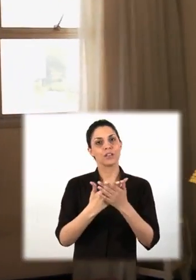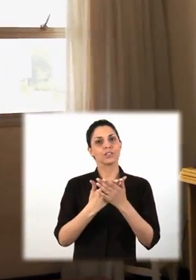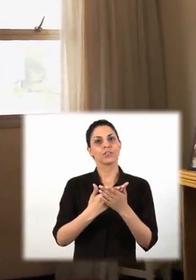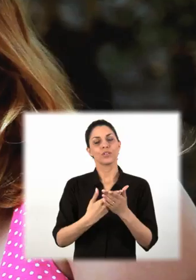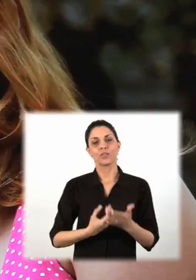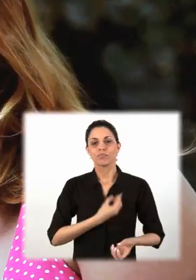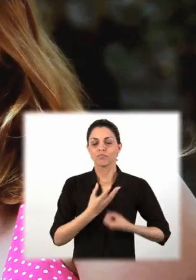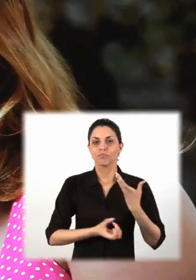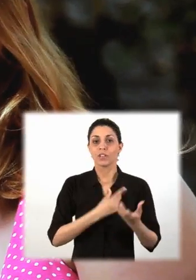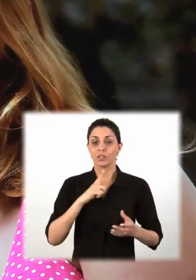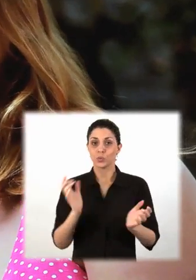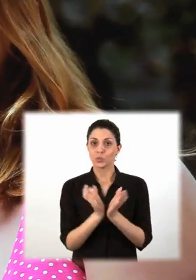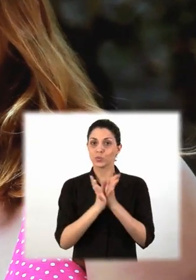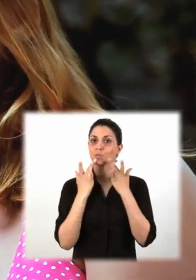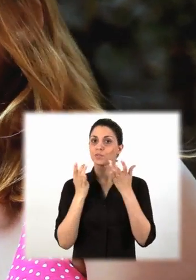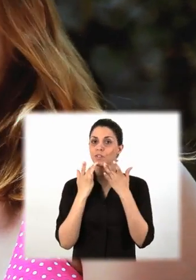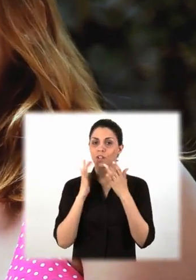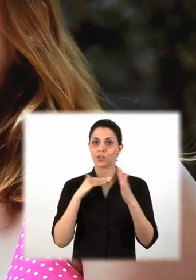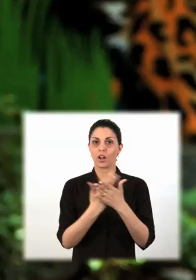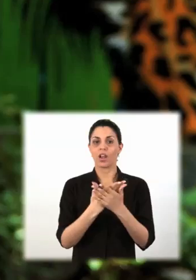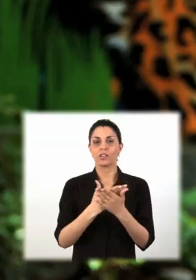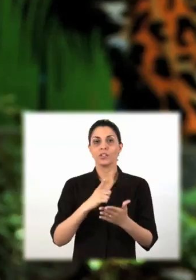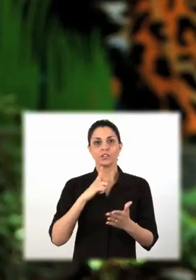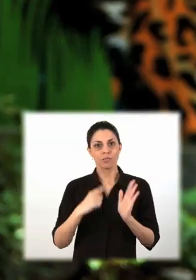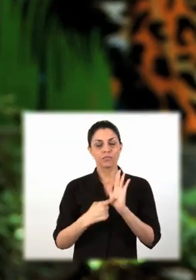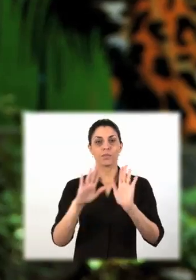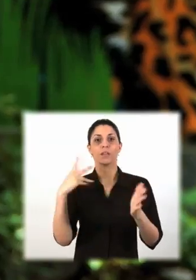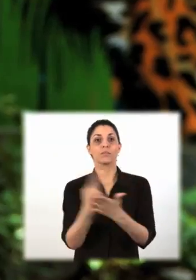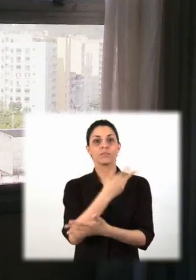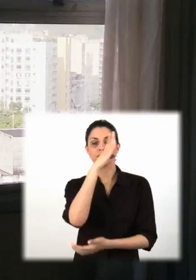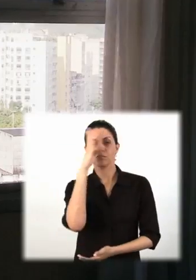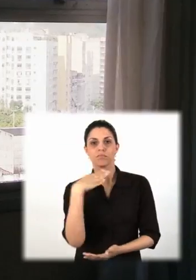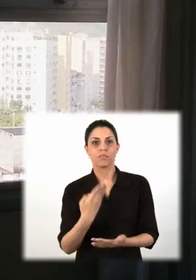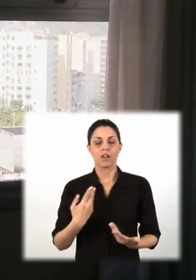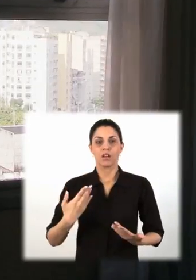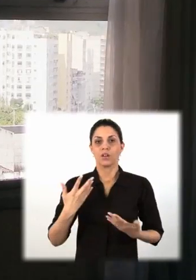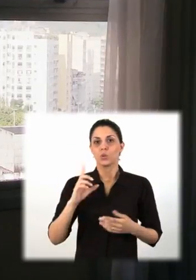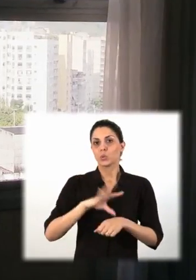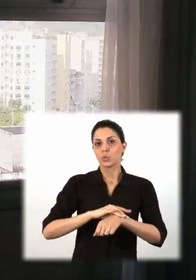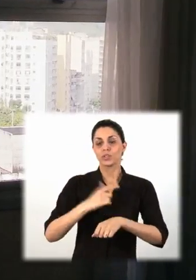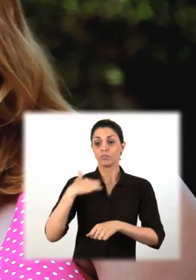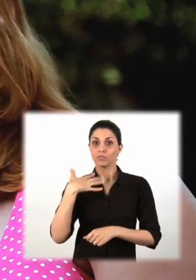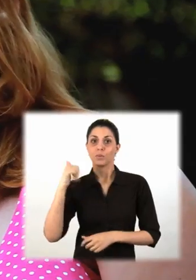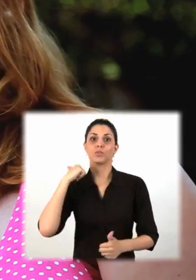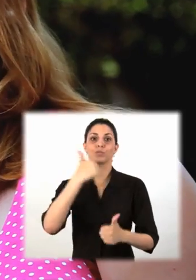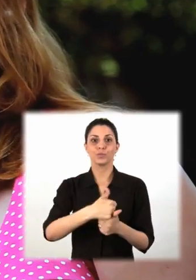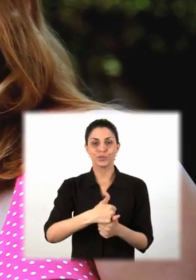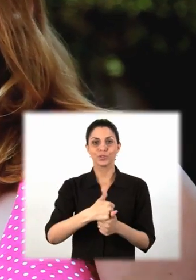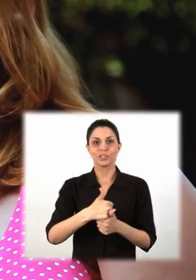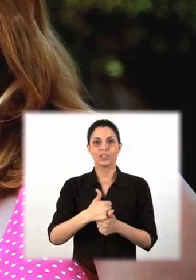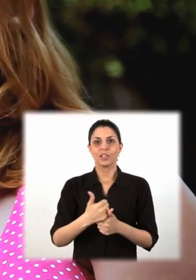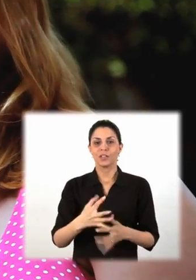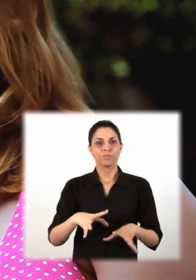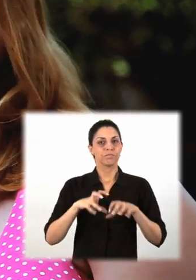Tinha um grupo de teatro no colégio que uma das atrizes estava para apresentar passou mal, assim, ficou doente. Aí nisso me chamaram